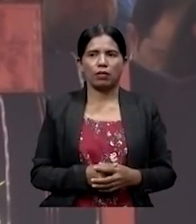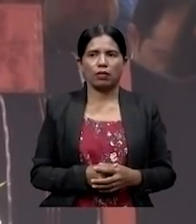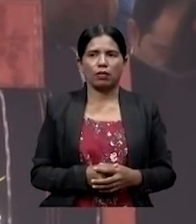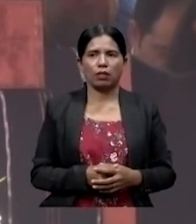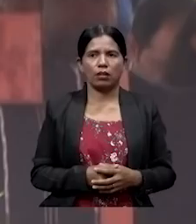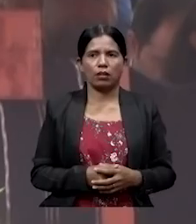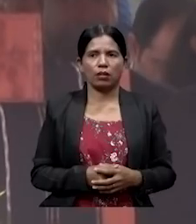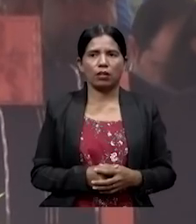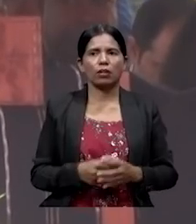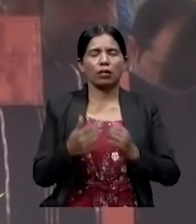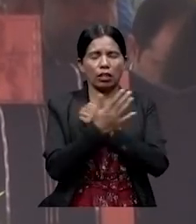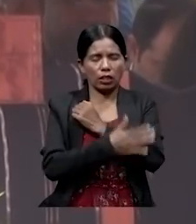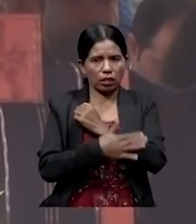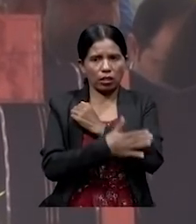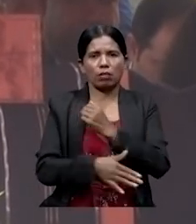e Raila Bukida,